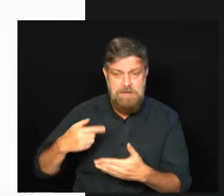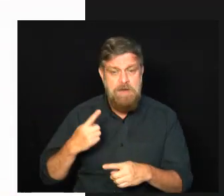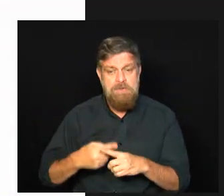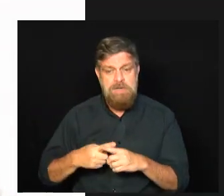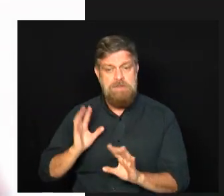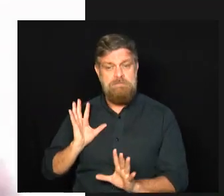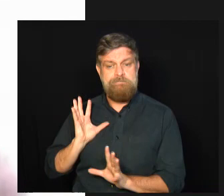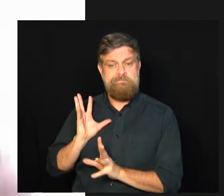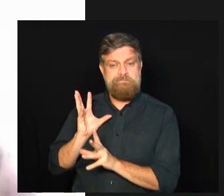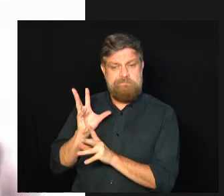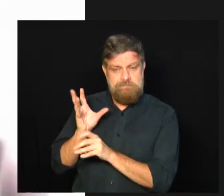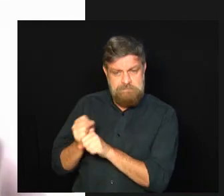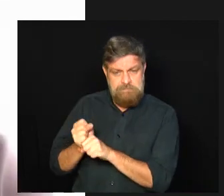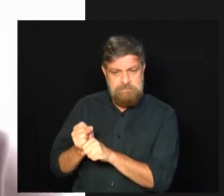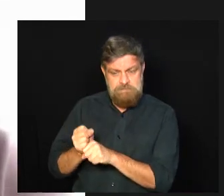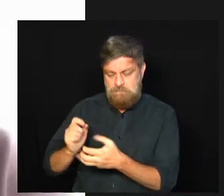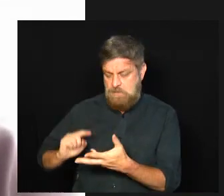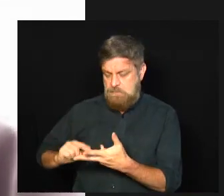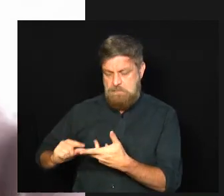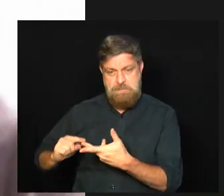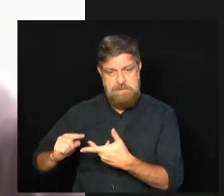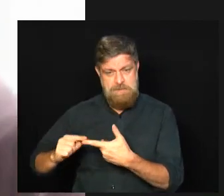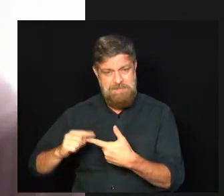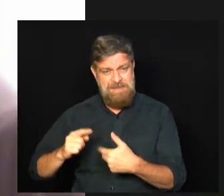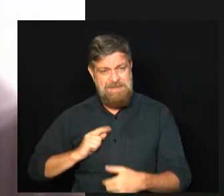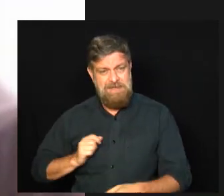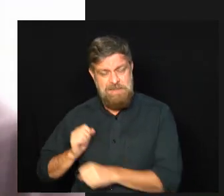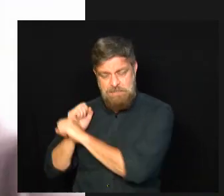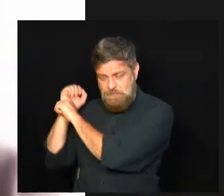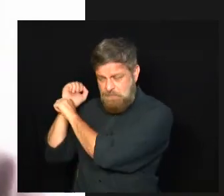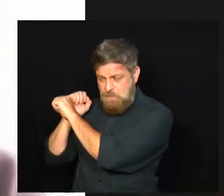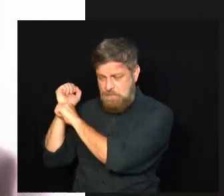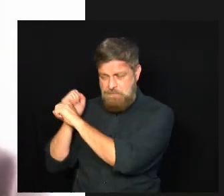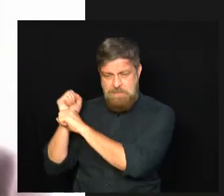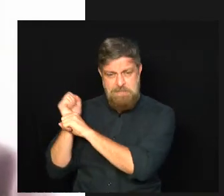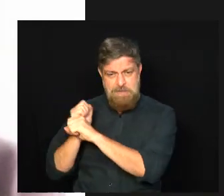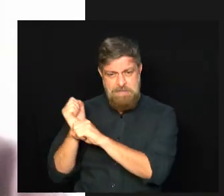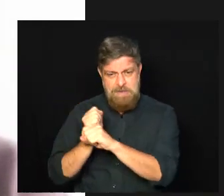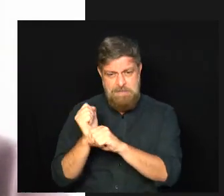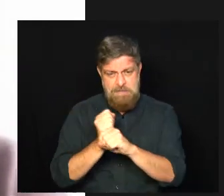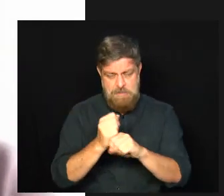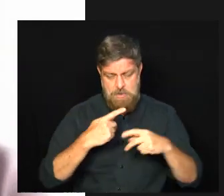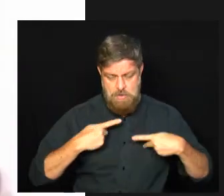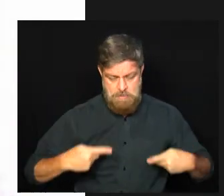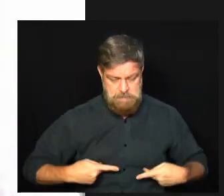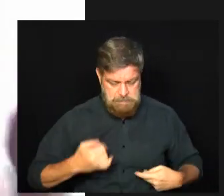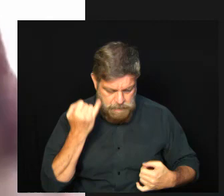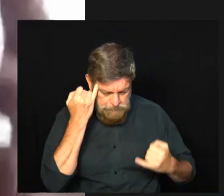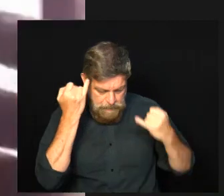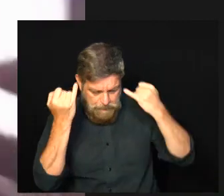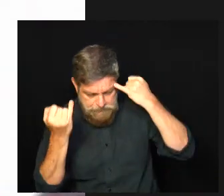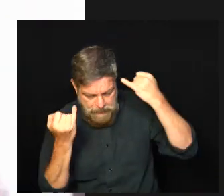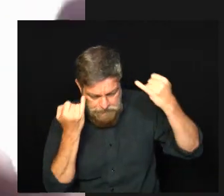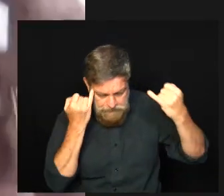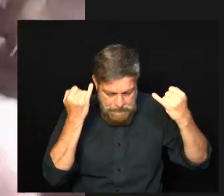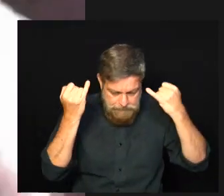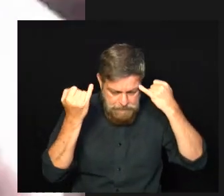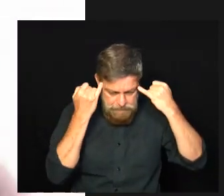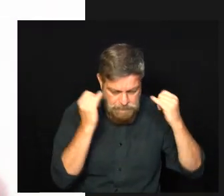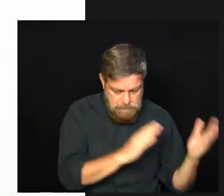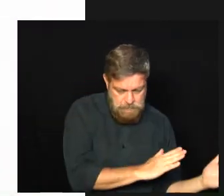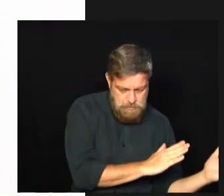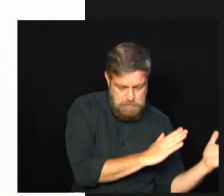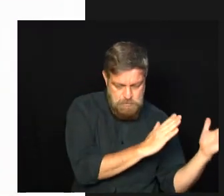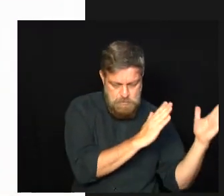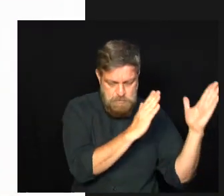conjunto de coisas que ao longo de milênios a espécie foi criando, é que constitui a